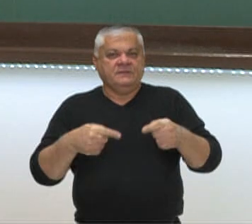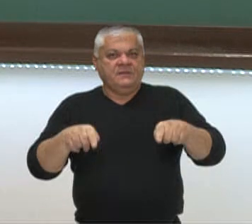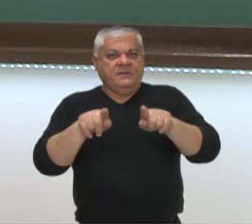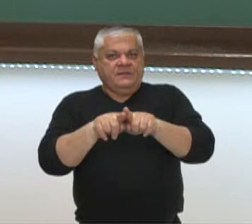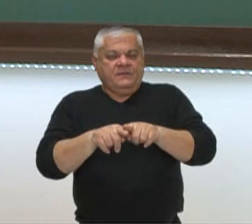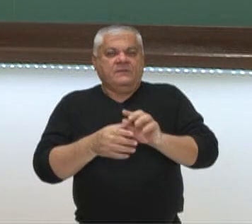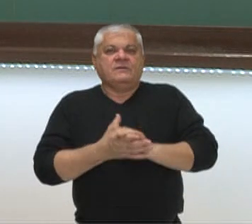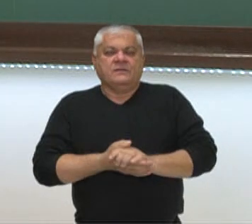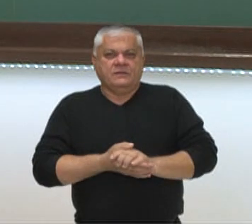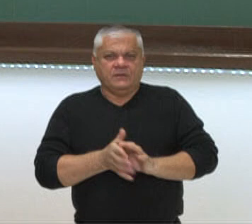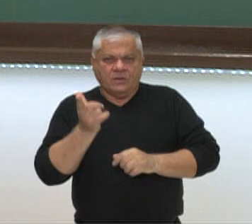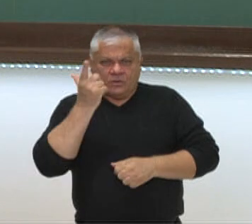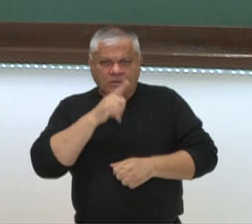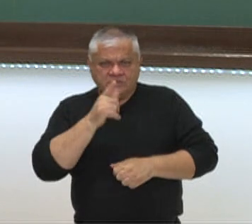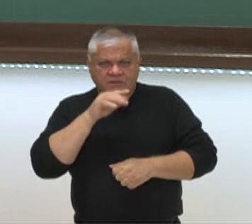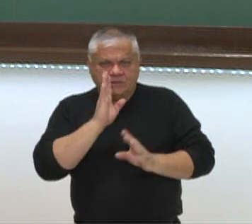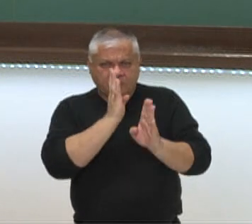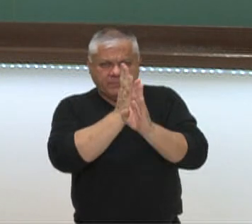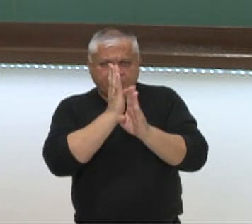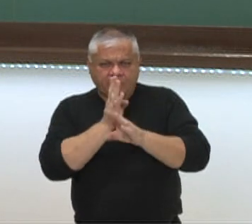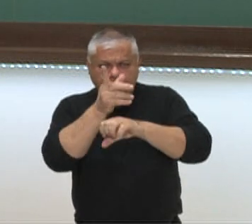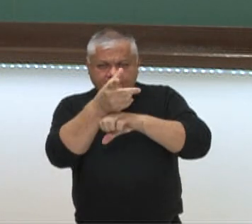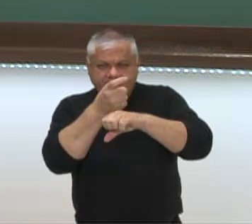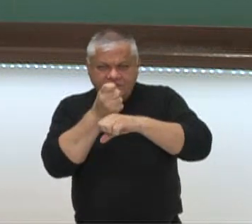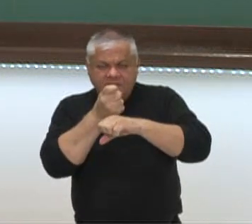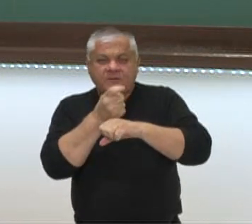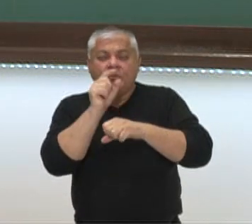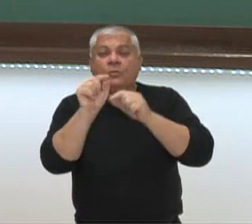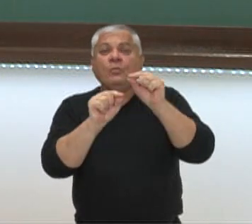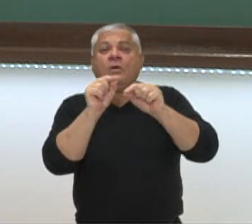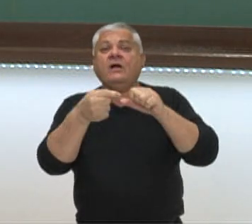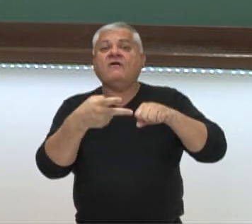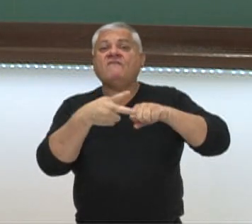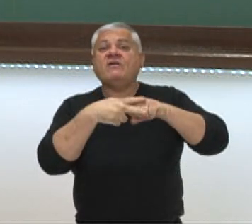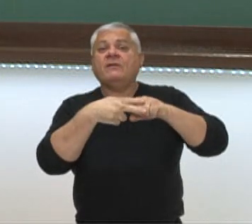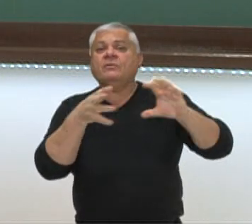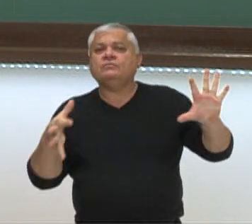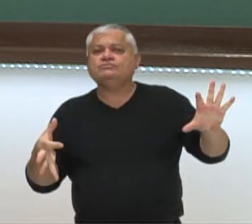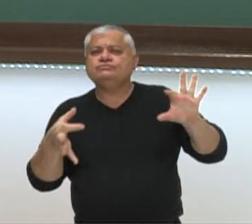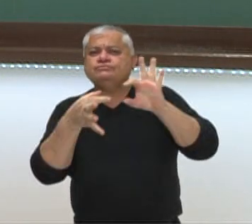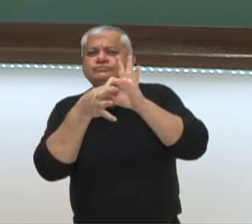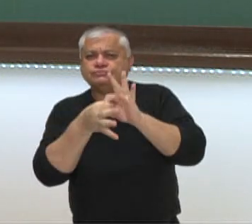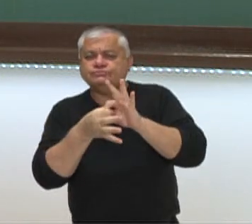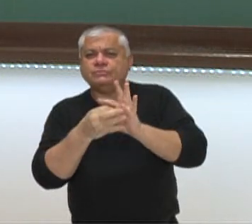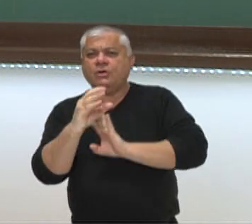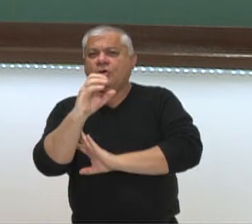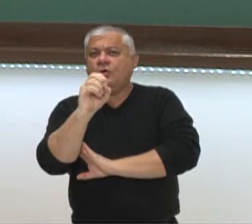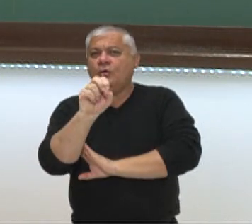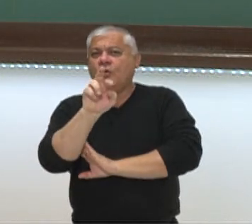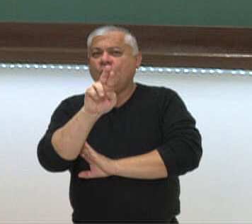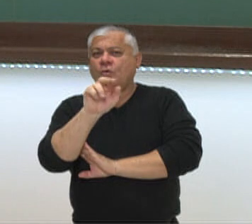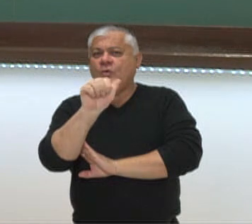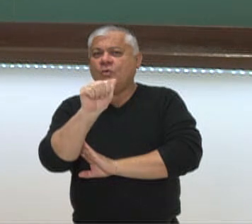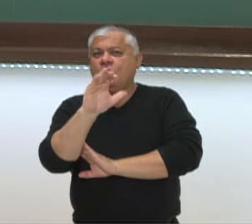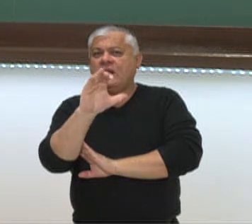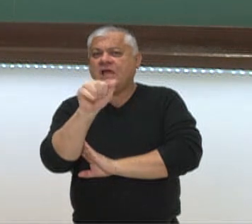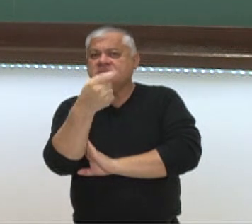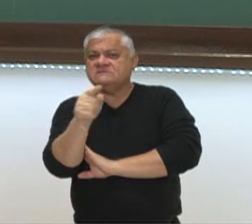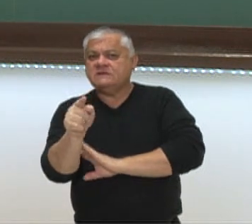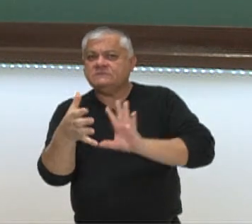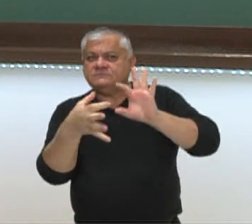Voltamos. Conseguiu identificar quais orações estão ligadas por uma conjunção?